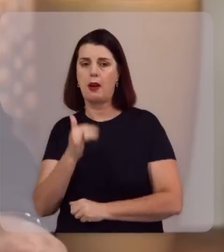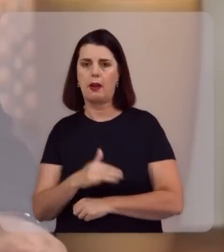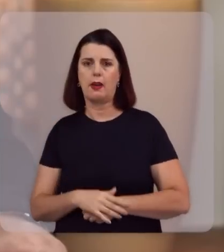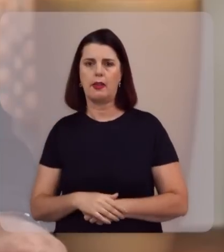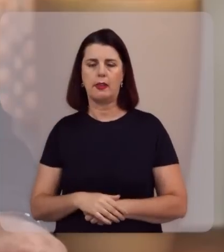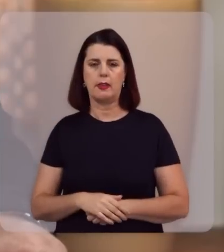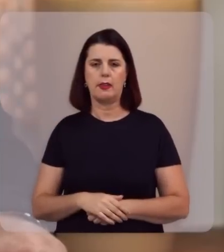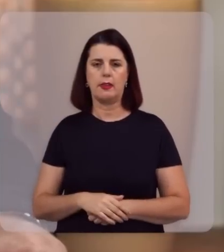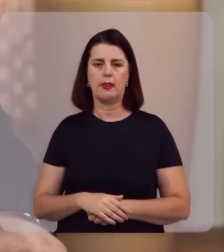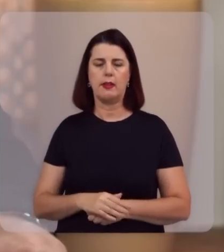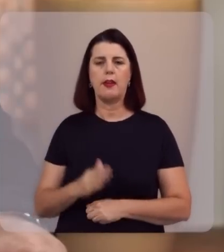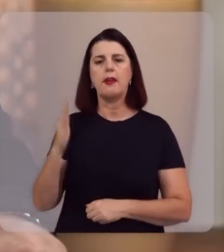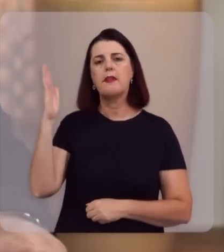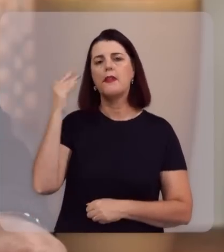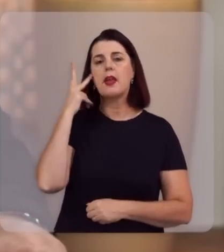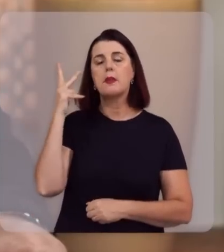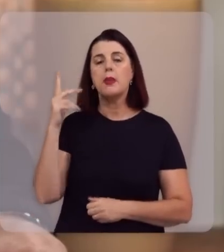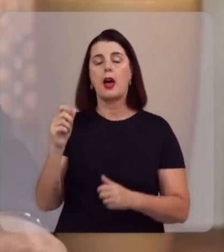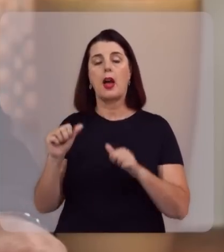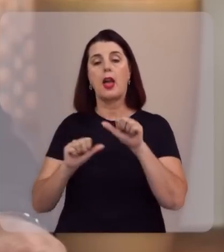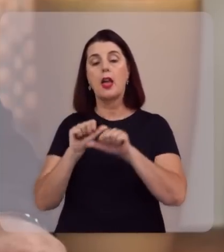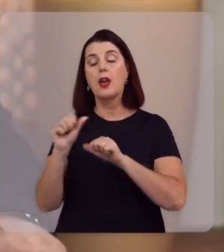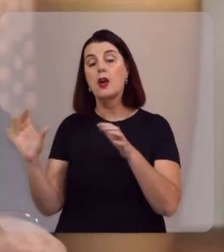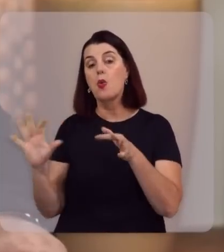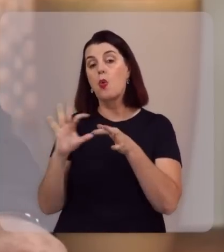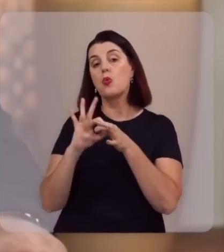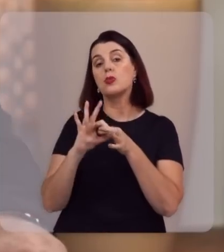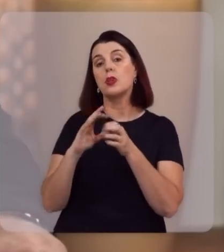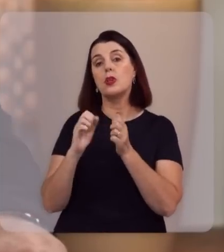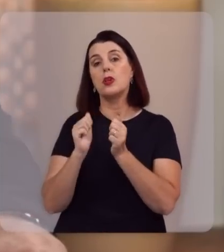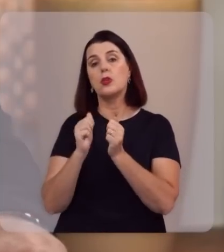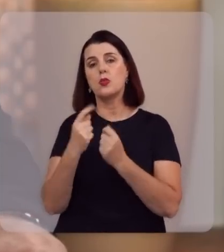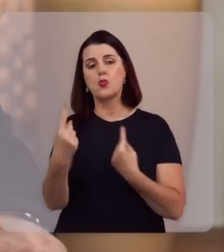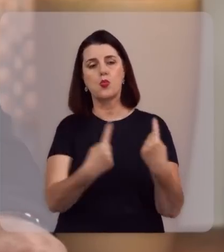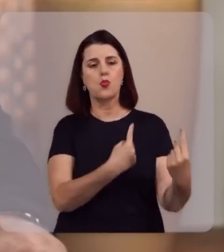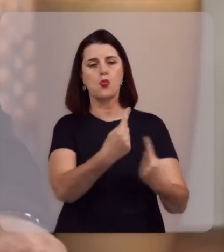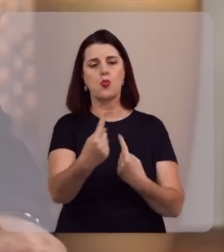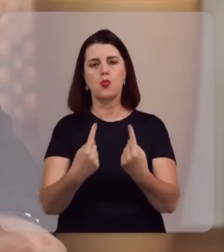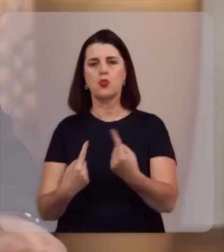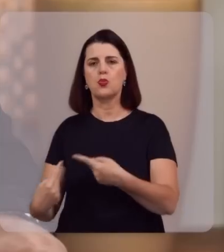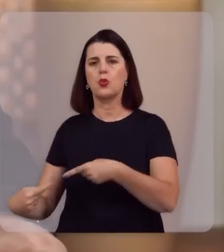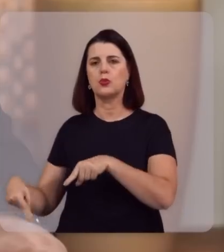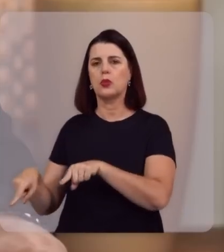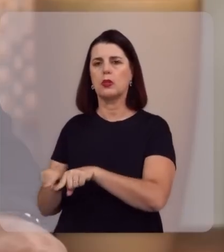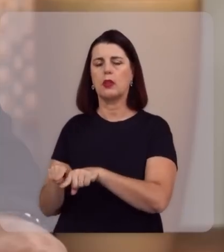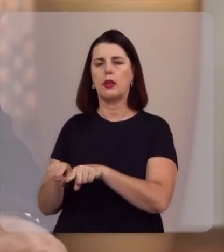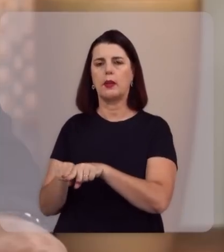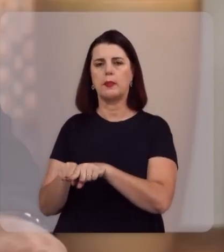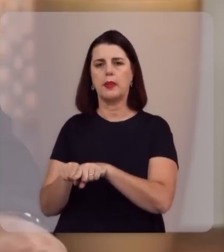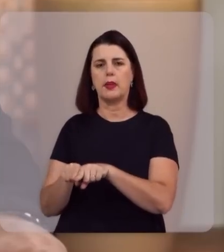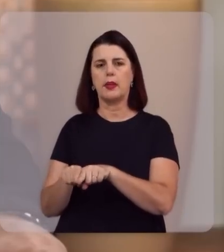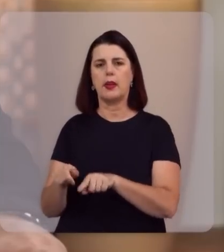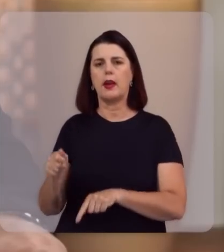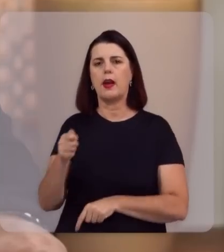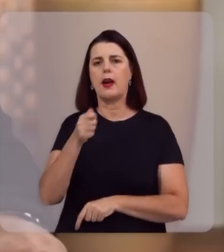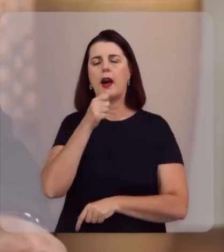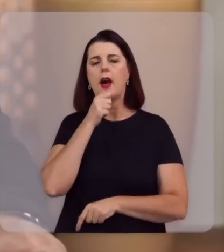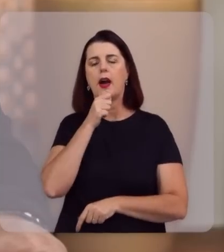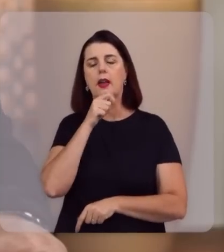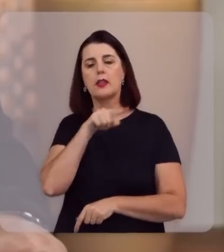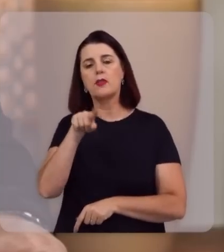Pai, mas veio para nos reconciliar uns com os outros. E ainda que